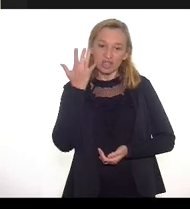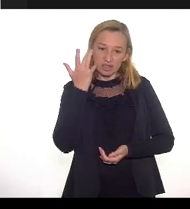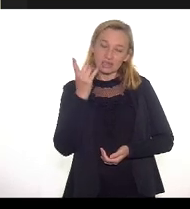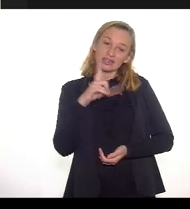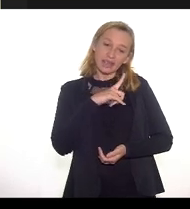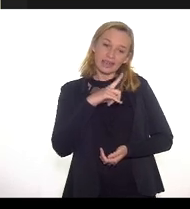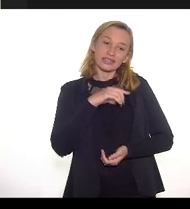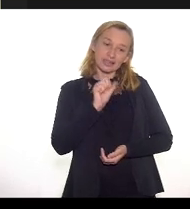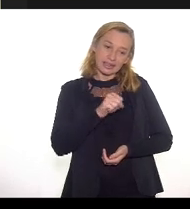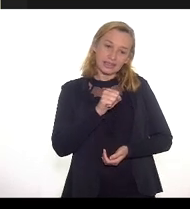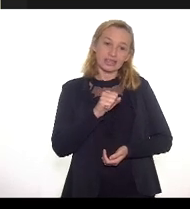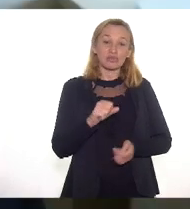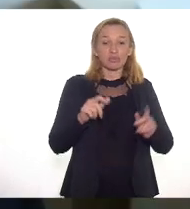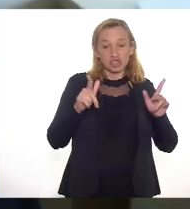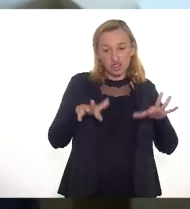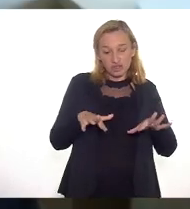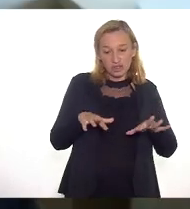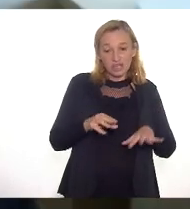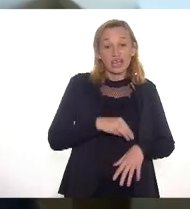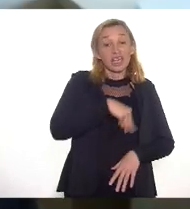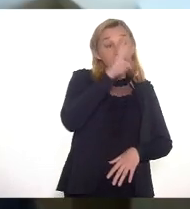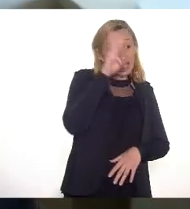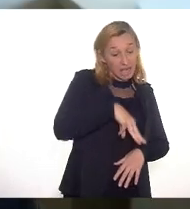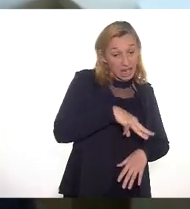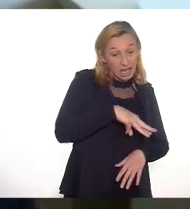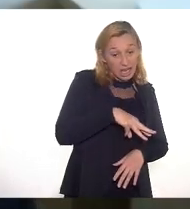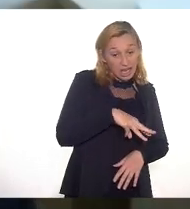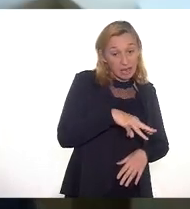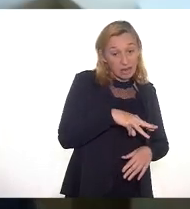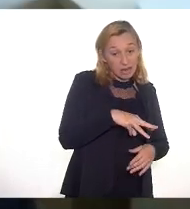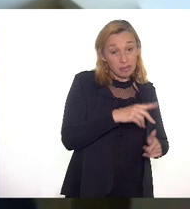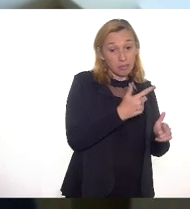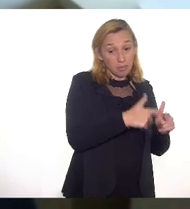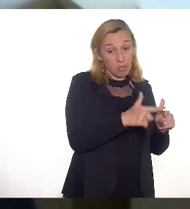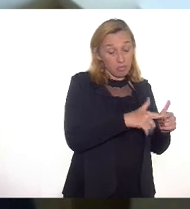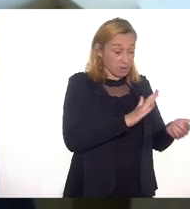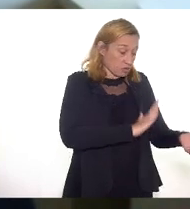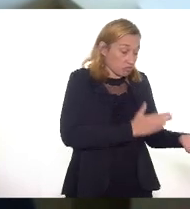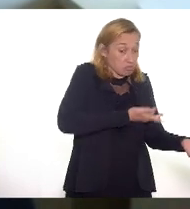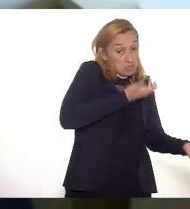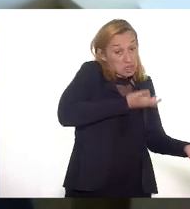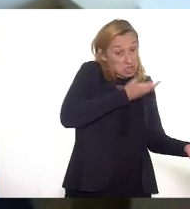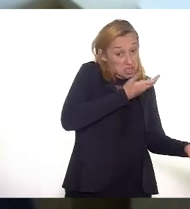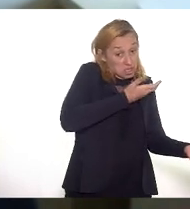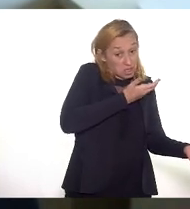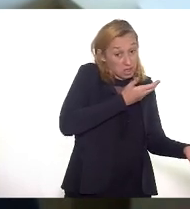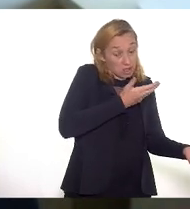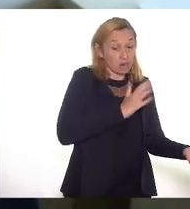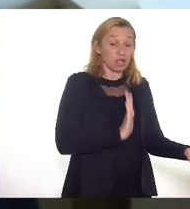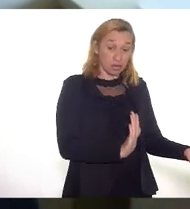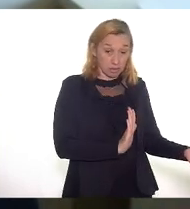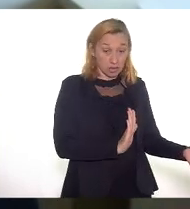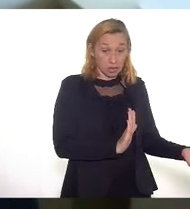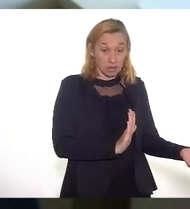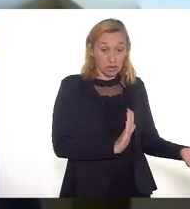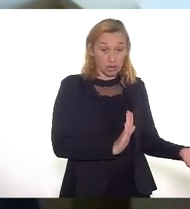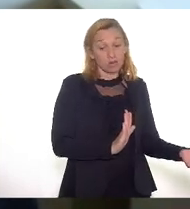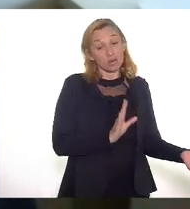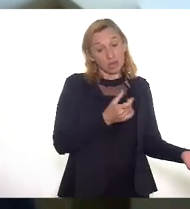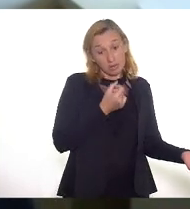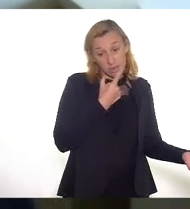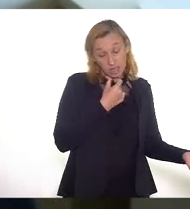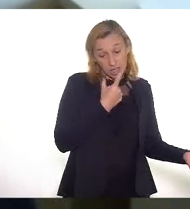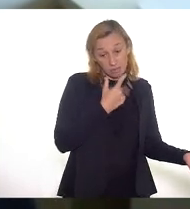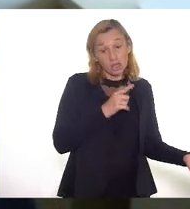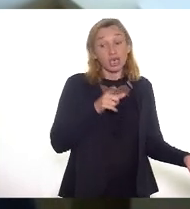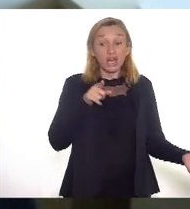diferenciação de que quem é hipertenso e tem a pressão sob controle via medicamento